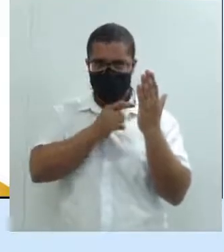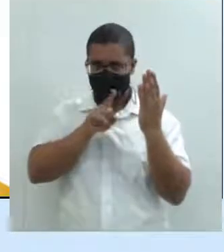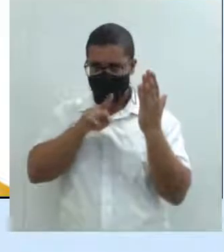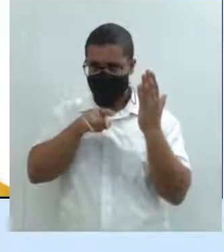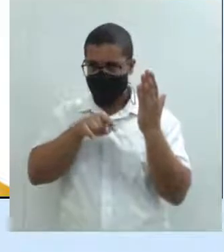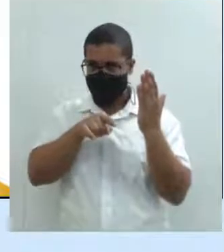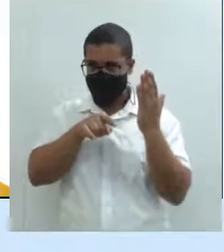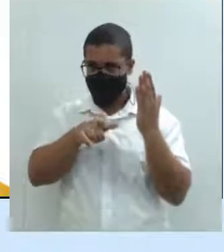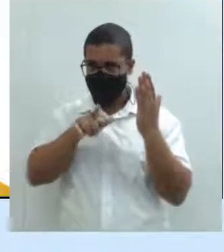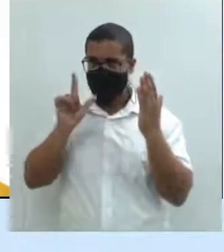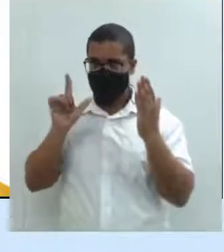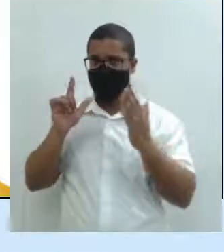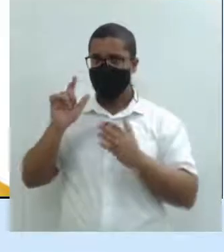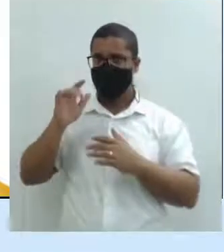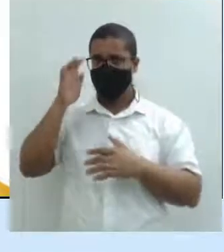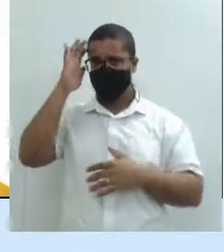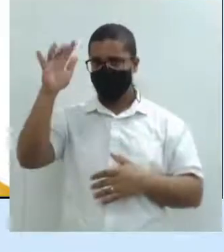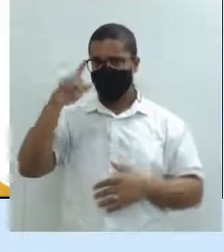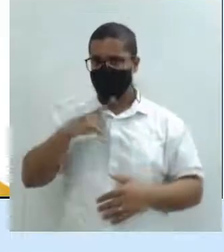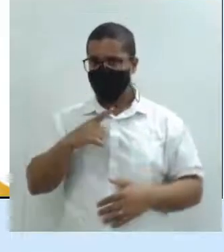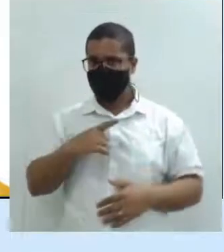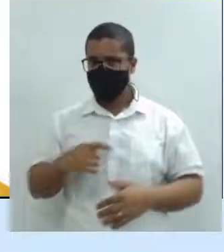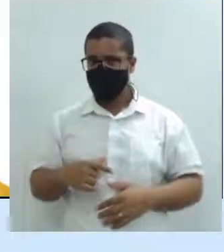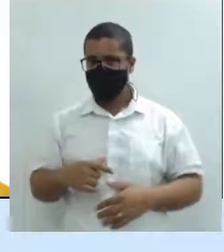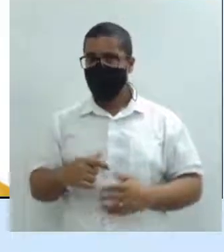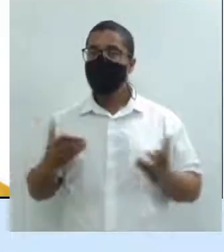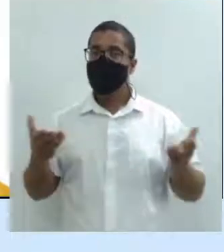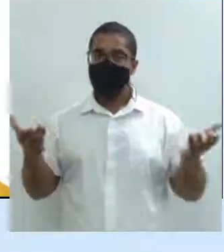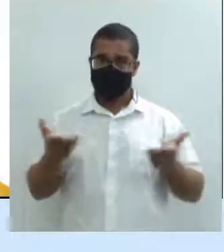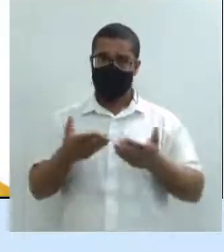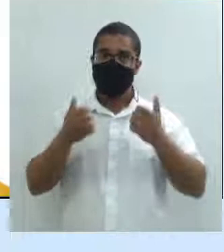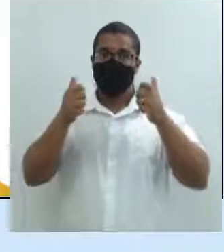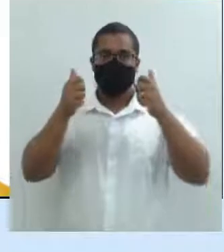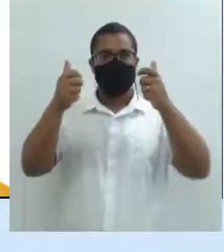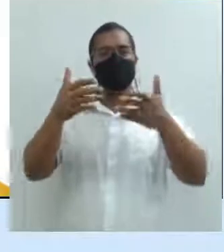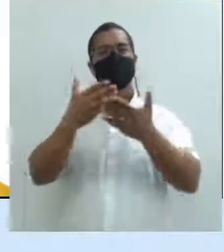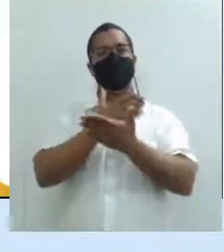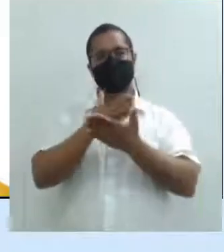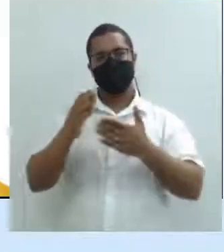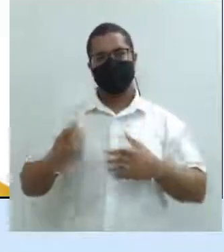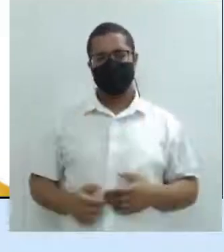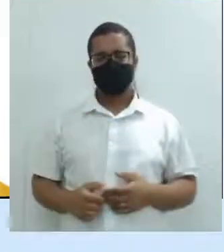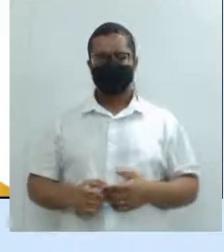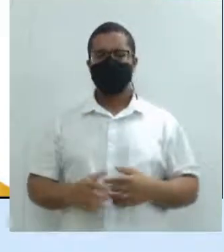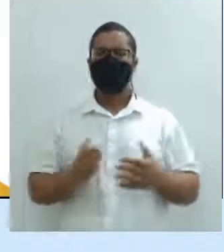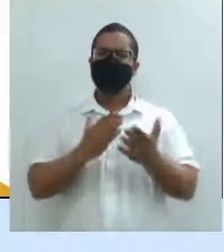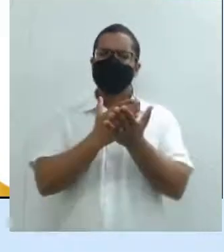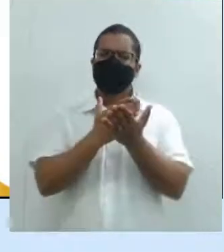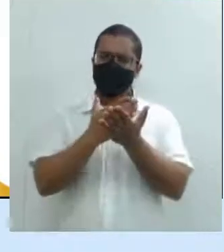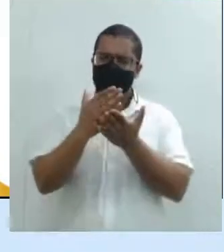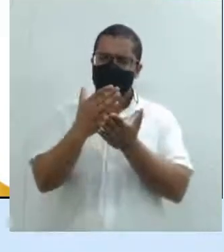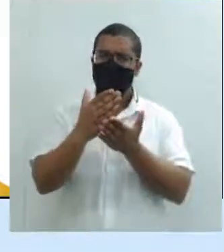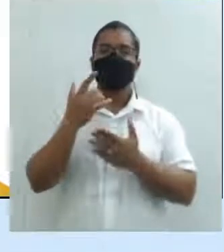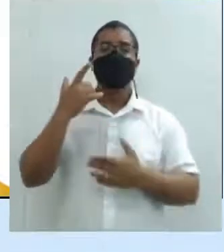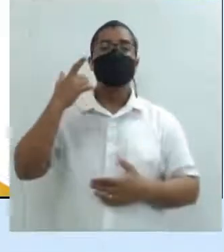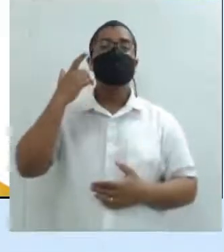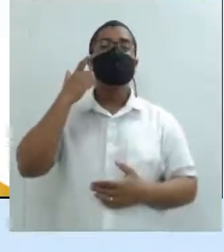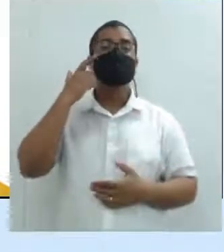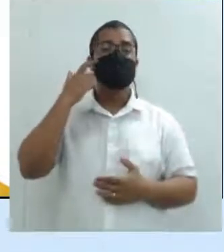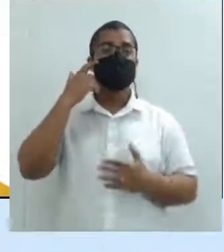gênero? Vamos trabalhar um pouco sobre essas questões. Para iniciar, vamos às